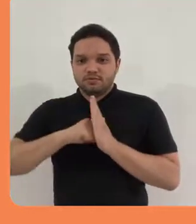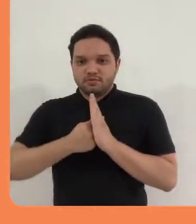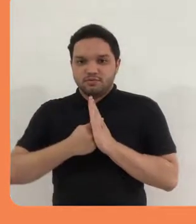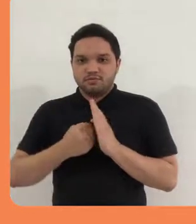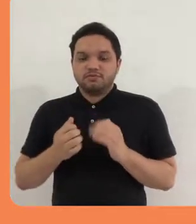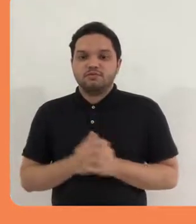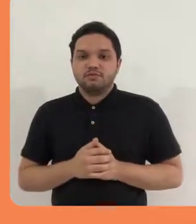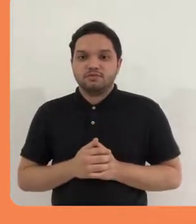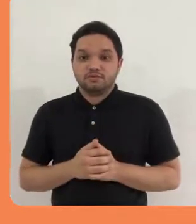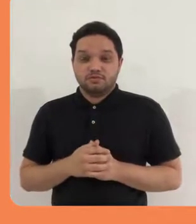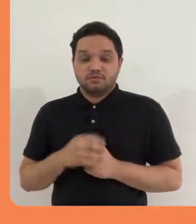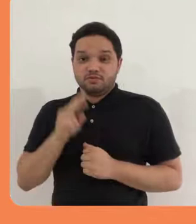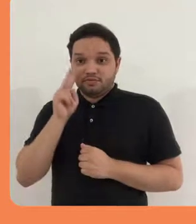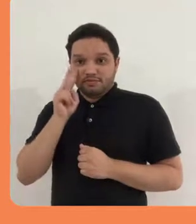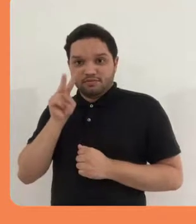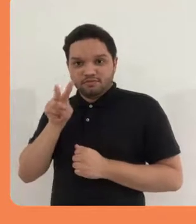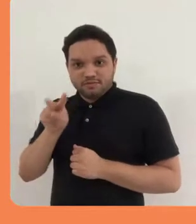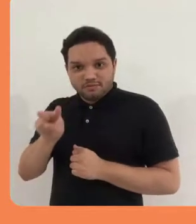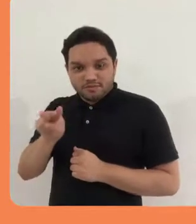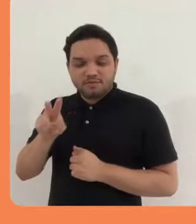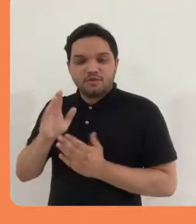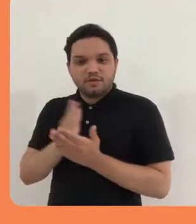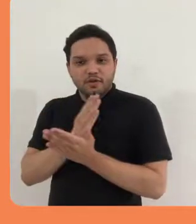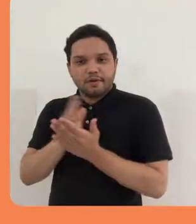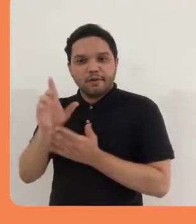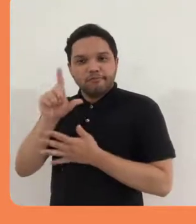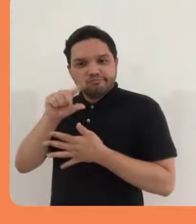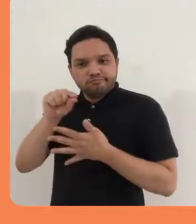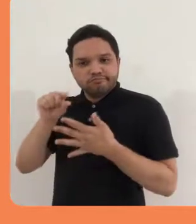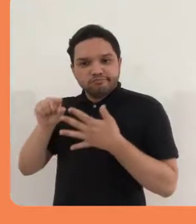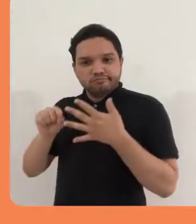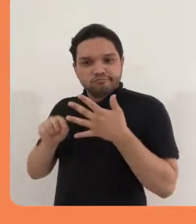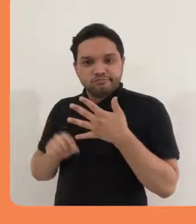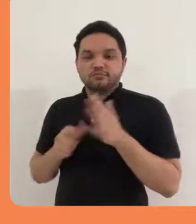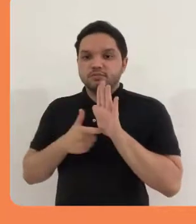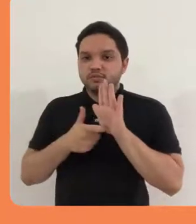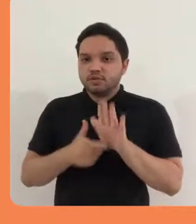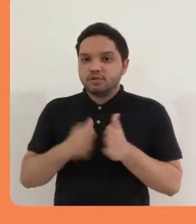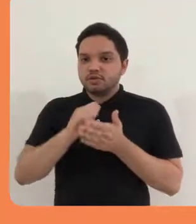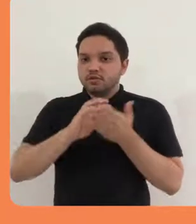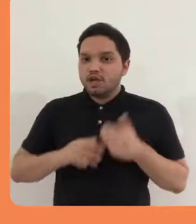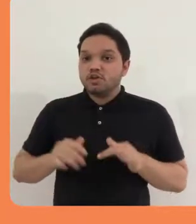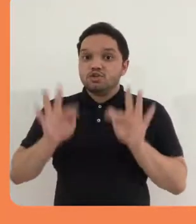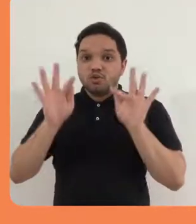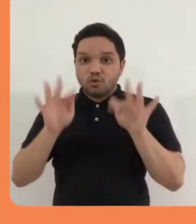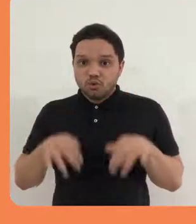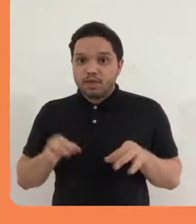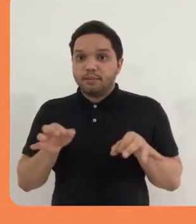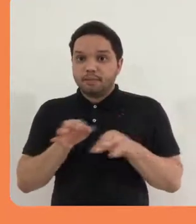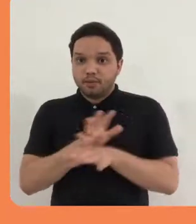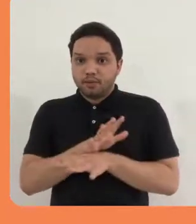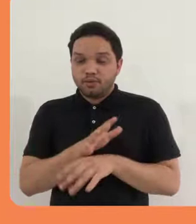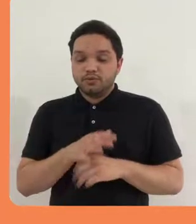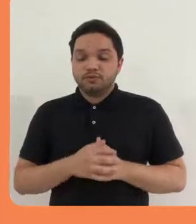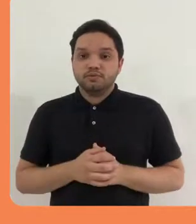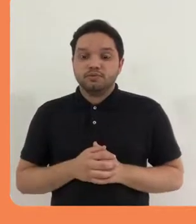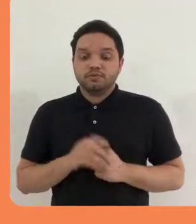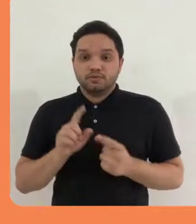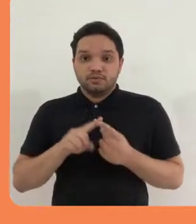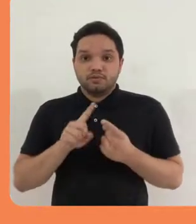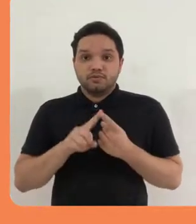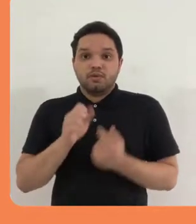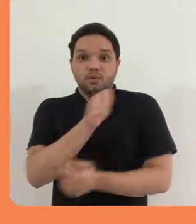vamos ativar a edição e vamos incluir um bloco, o bloco chamado Estado da Conclusão do